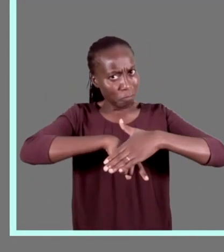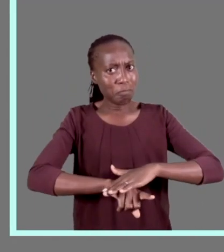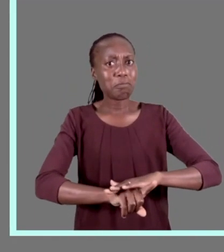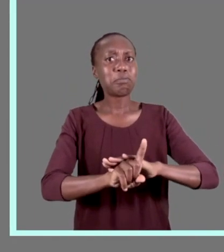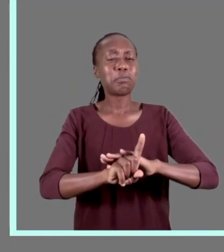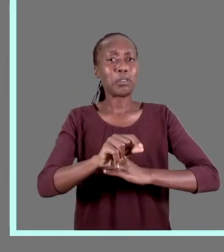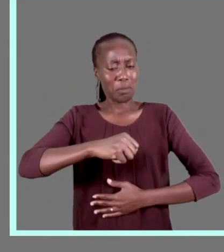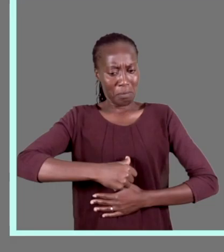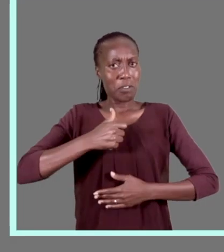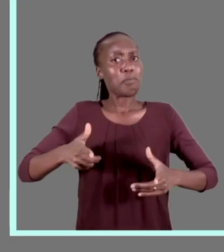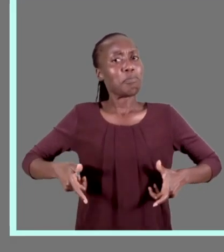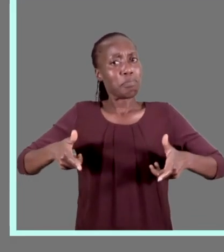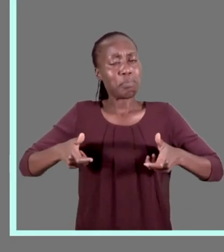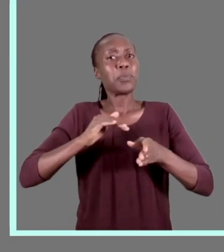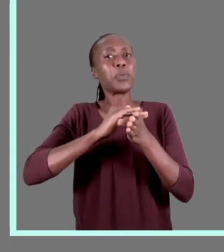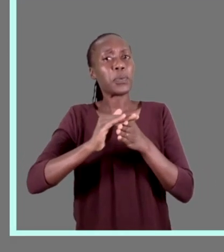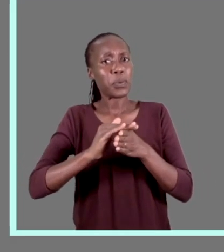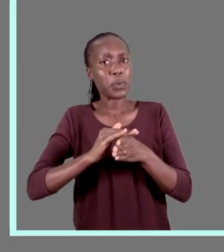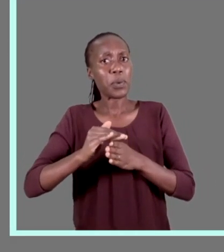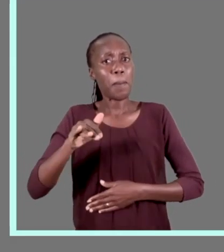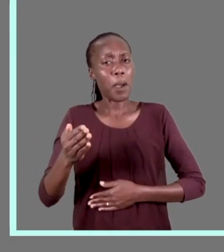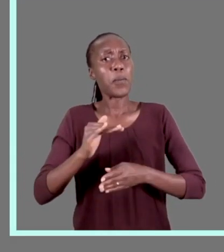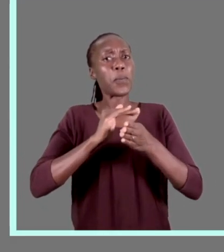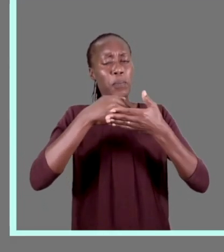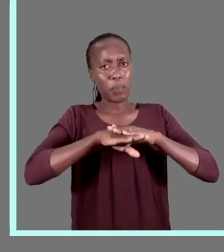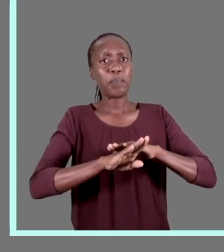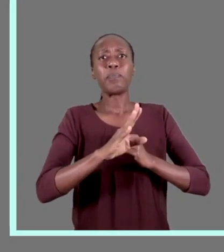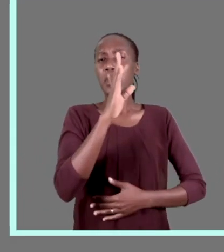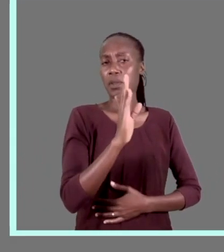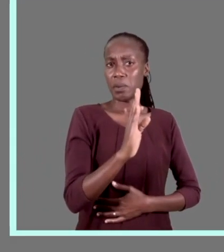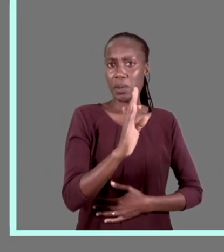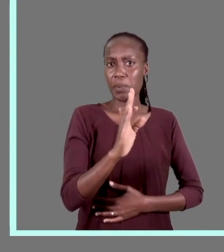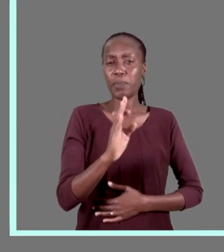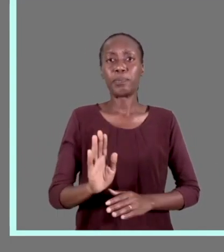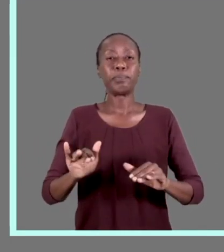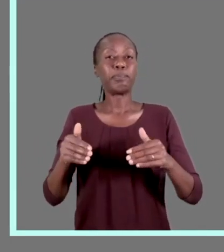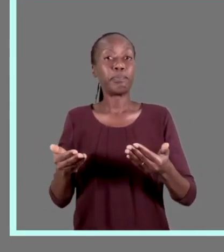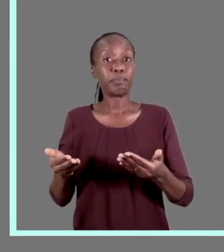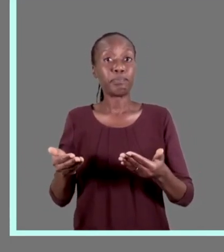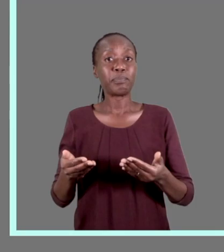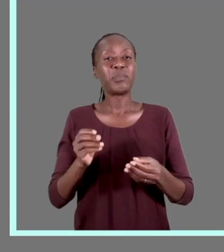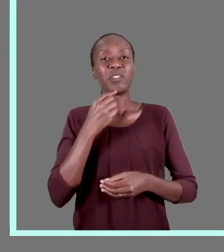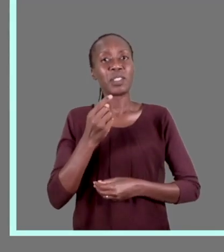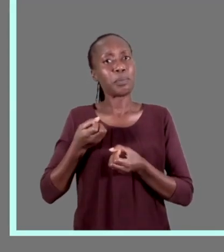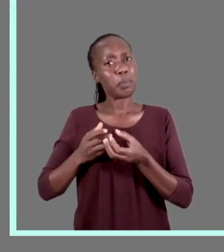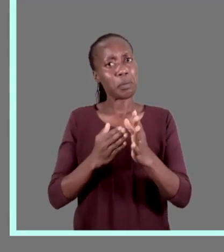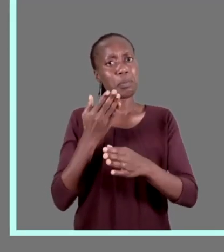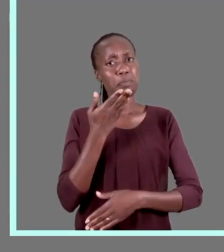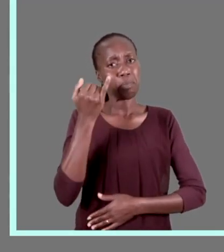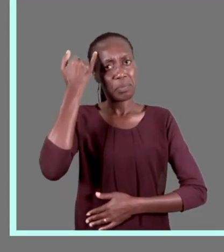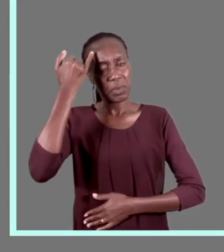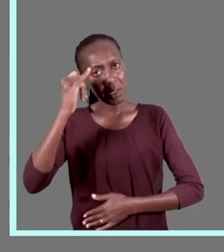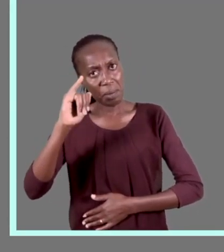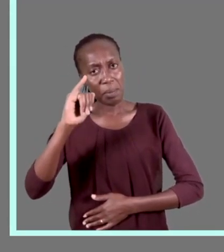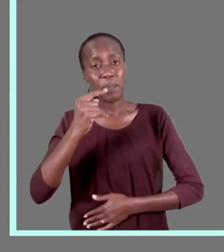entrada com seus meios de compensação e usar o quarto de banho normalmente. Então, é só de louvar essa iniciativa.